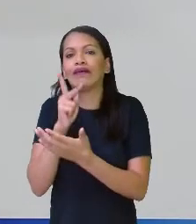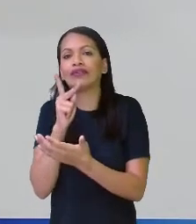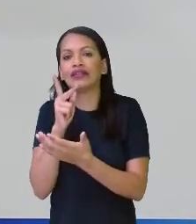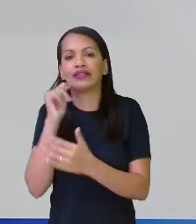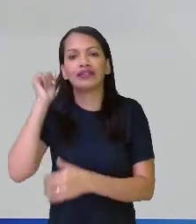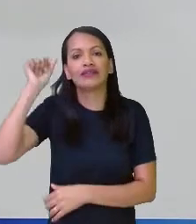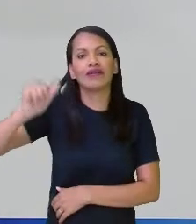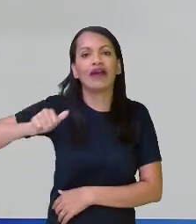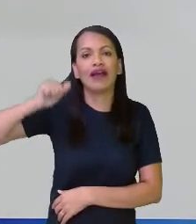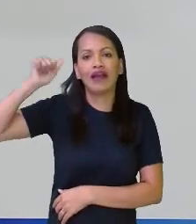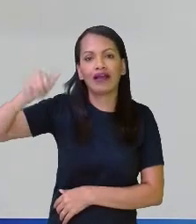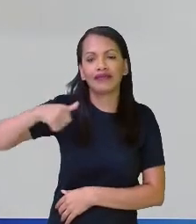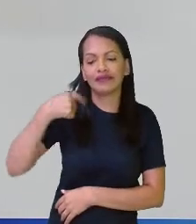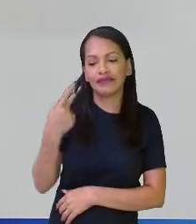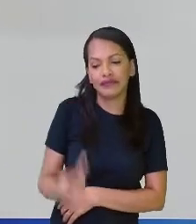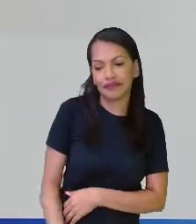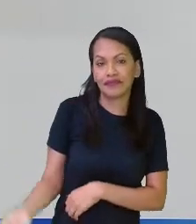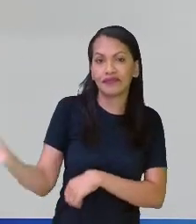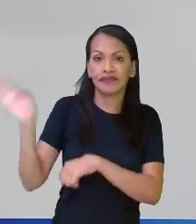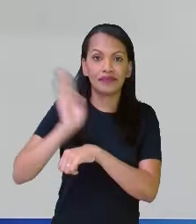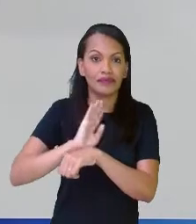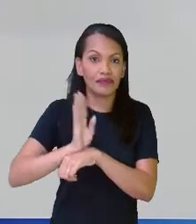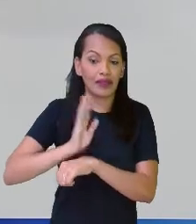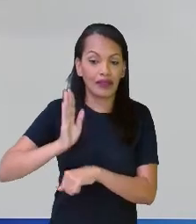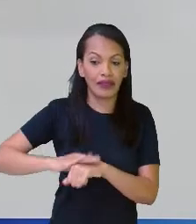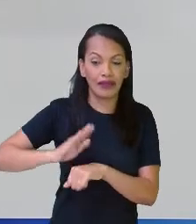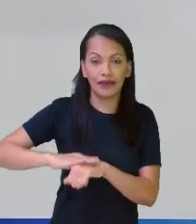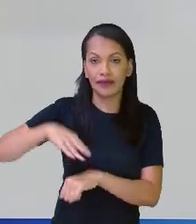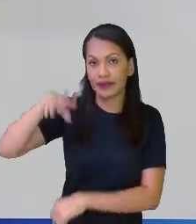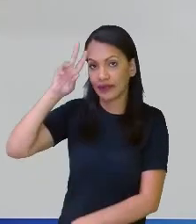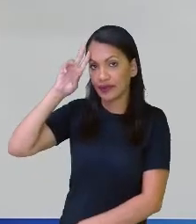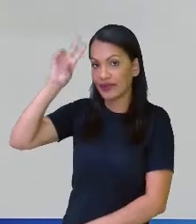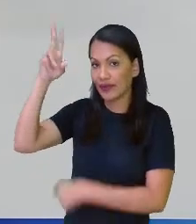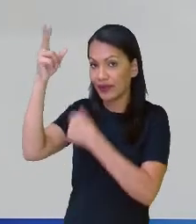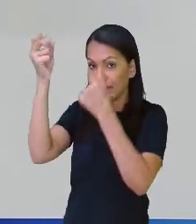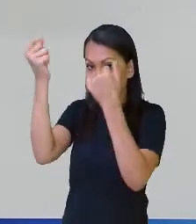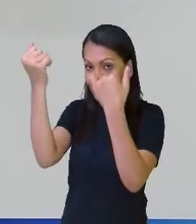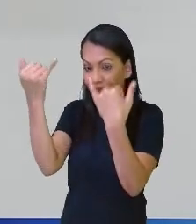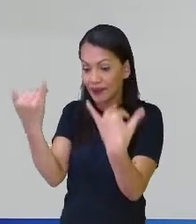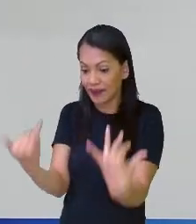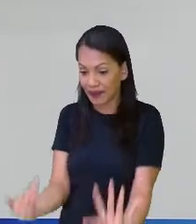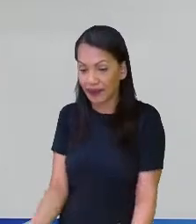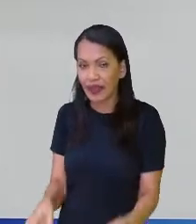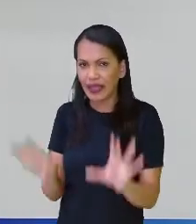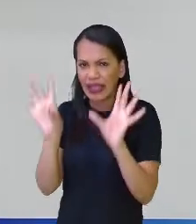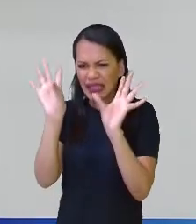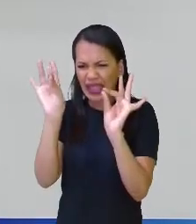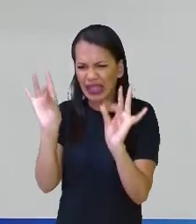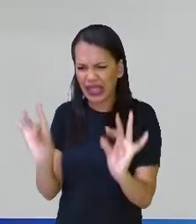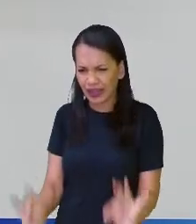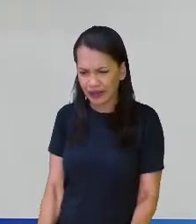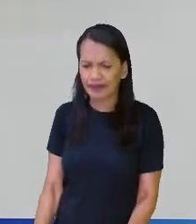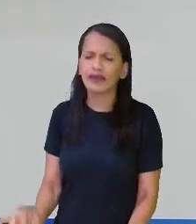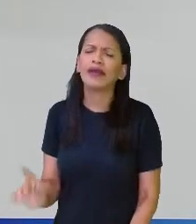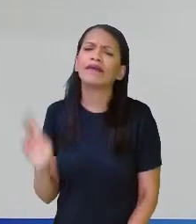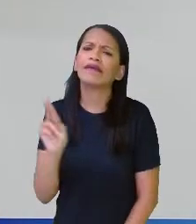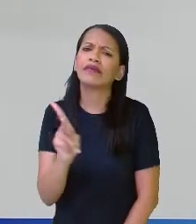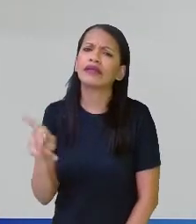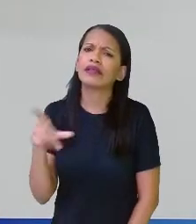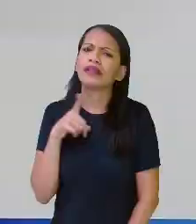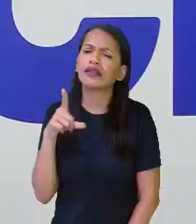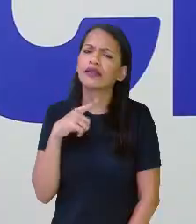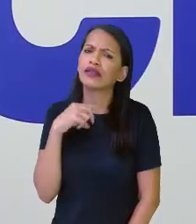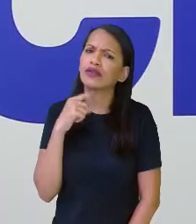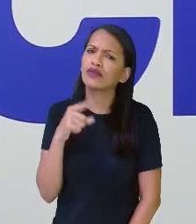peça teatral ou nesse filme, dependendo da história que foi contada. Alguém ficou com alguma dúvida, professora Mauricéia, até agora?